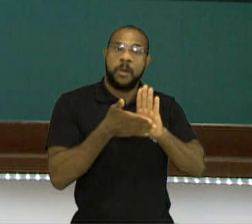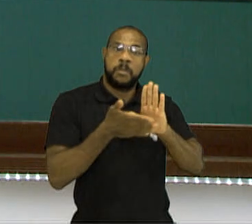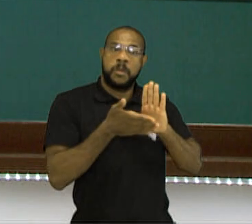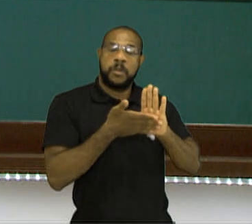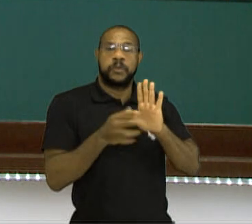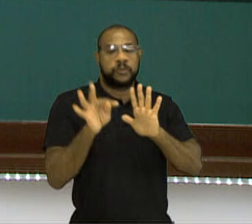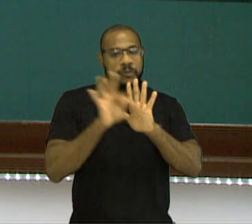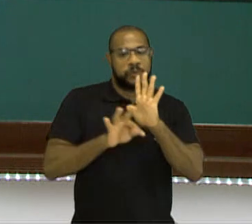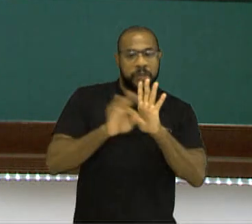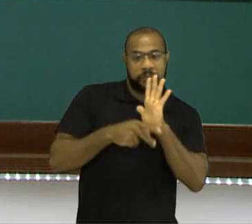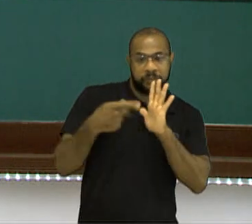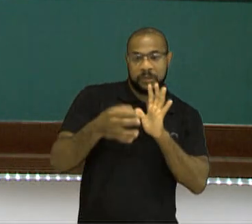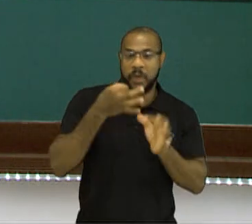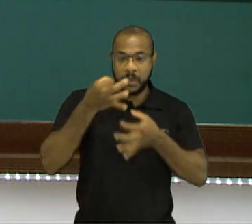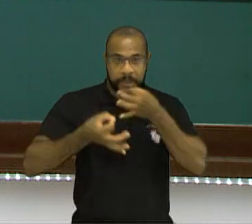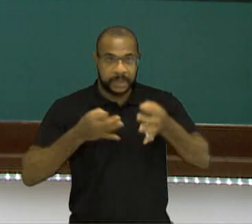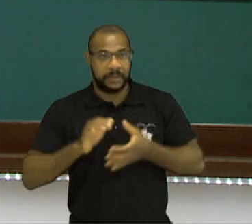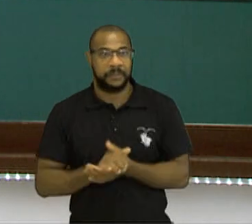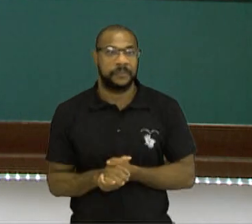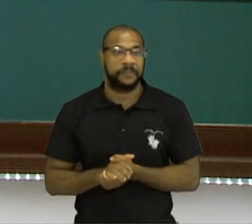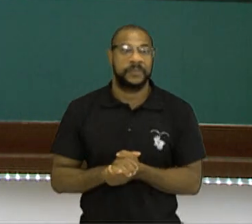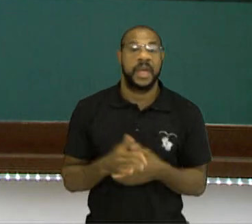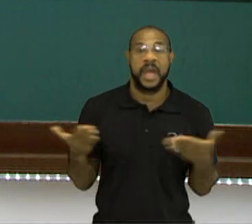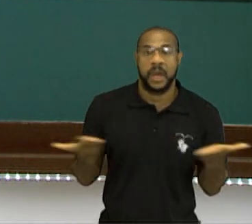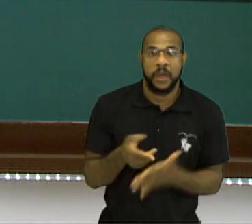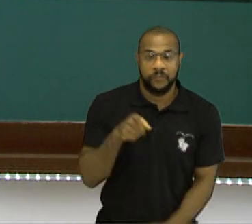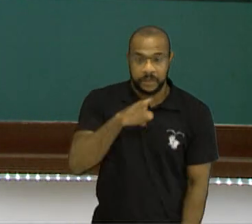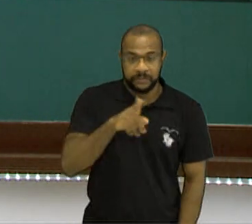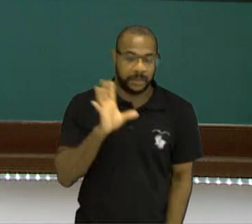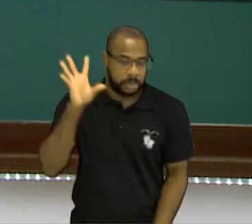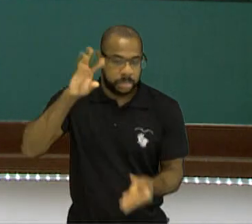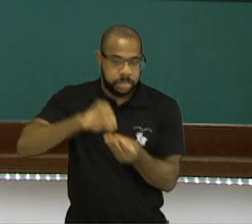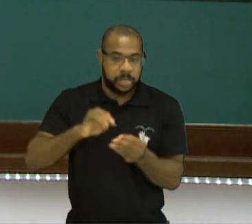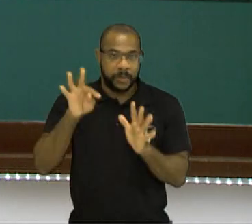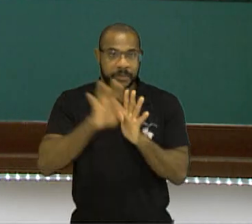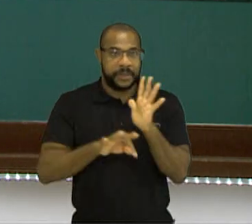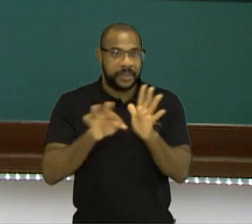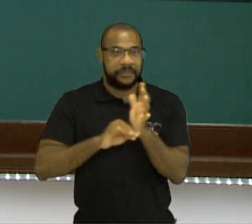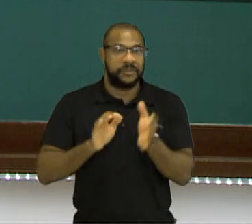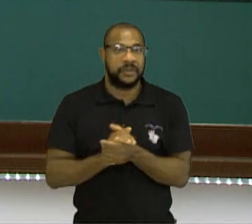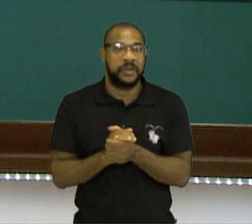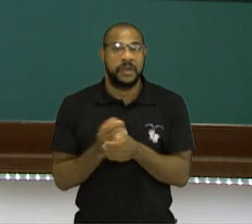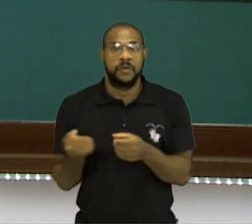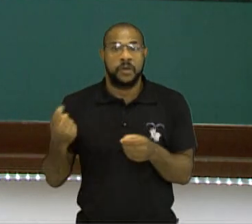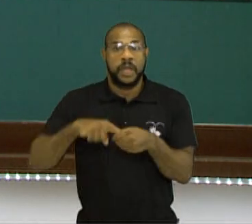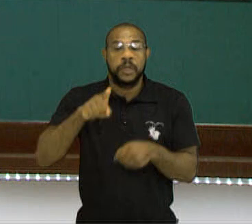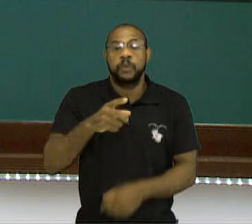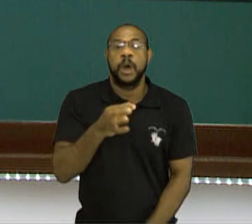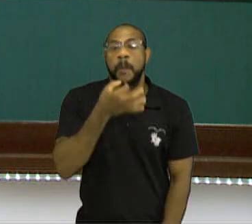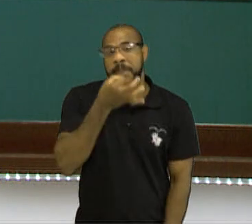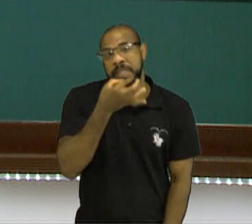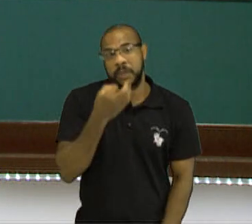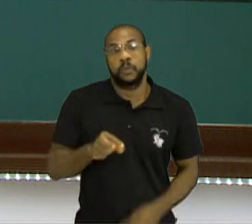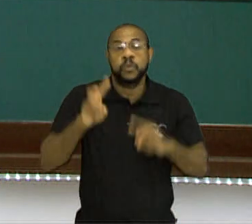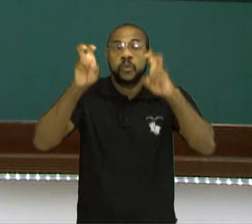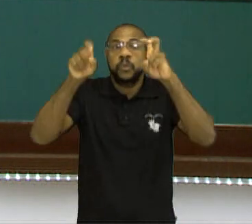seu texto e da sua argumentação. Agora, conclua o texto, retomando a sua opinião sobre o tema